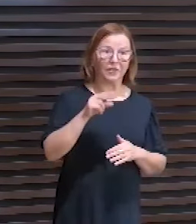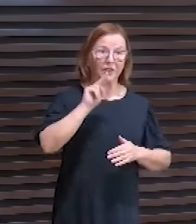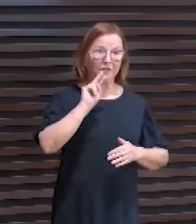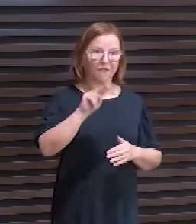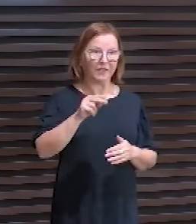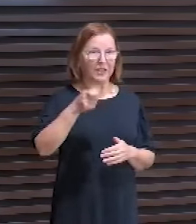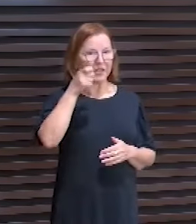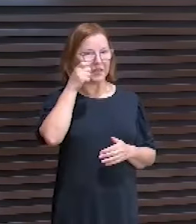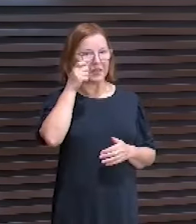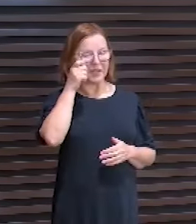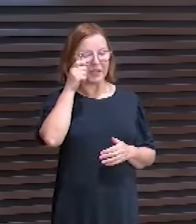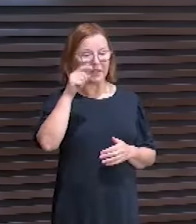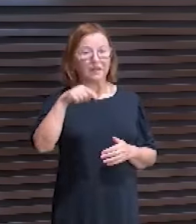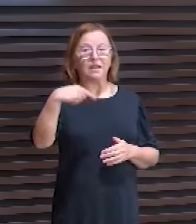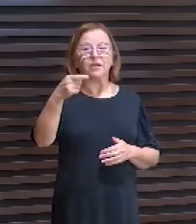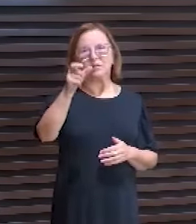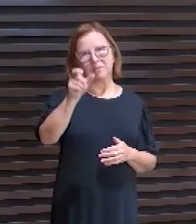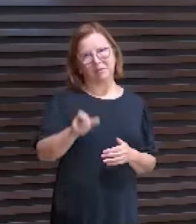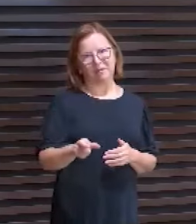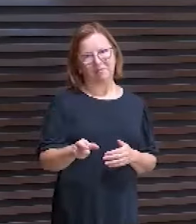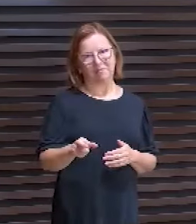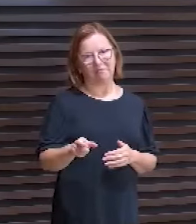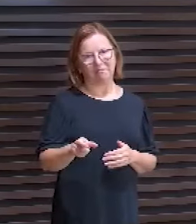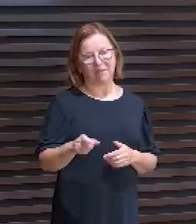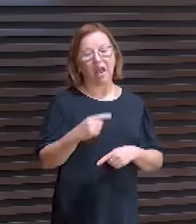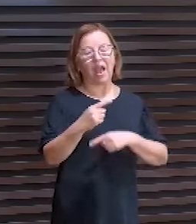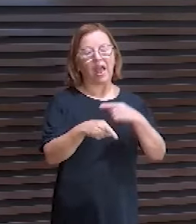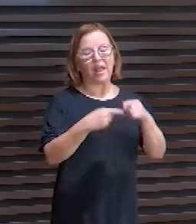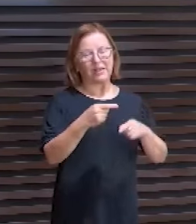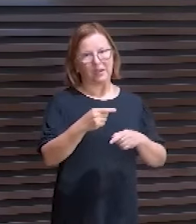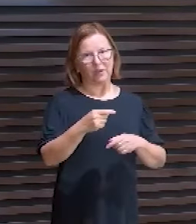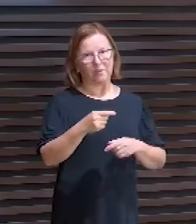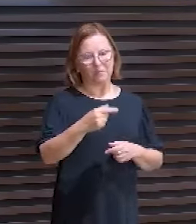interesse do outro depois de de si